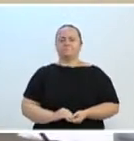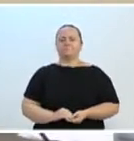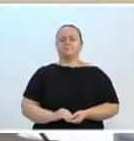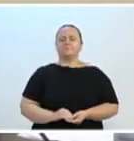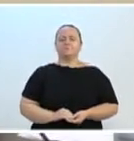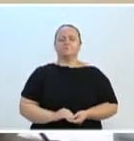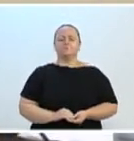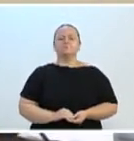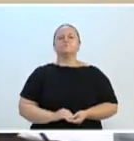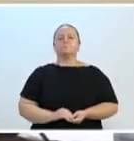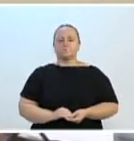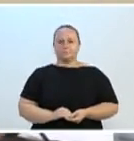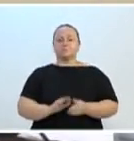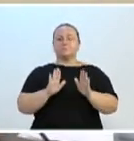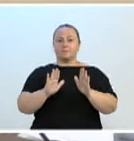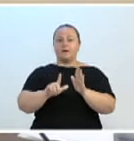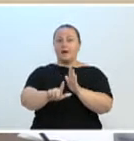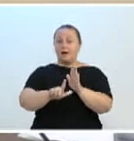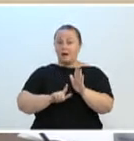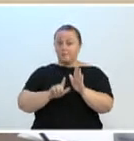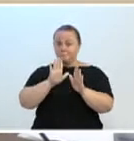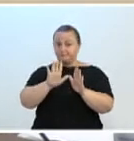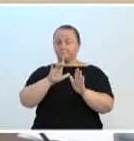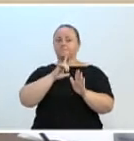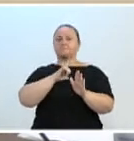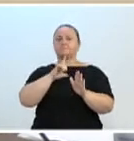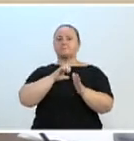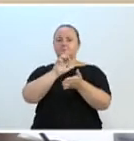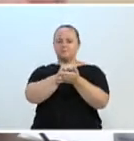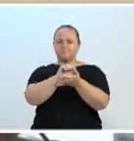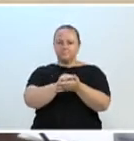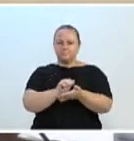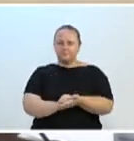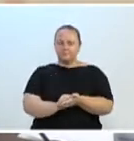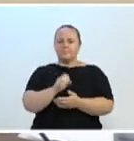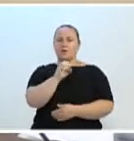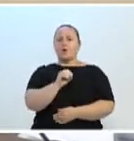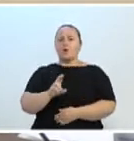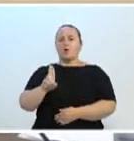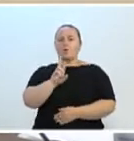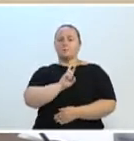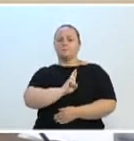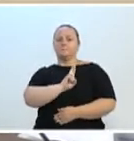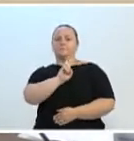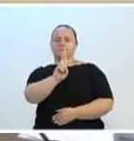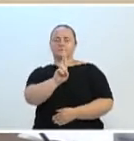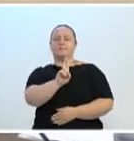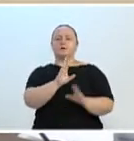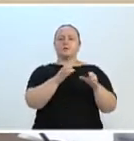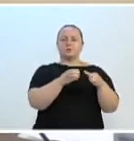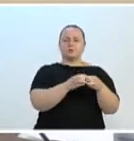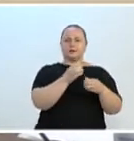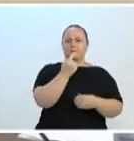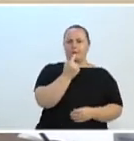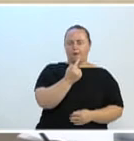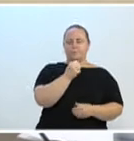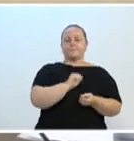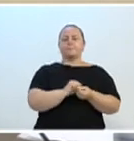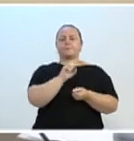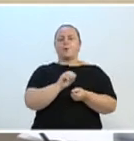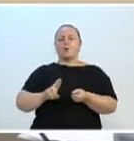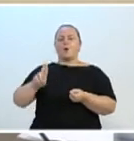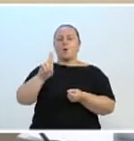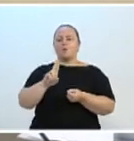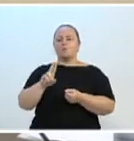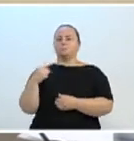começar, existe a possibilidade da inscrição ou de um representante da chapa 1, ou a inscrição dos